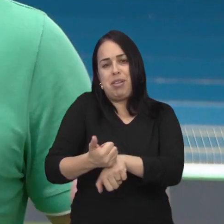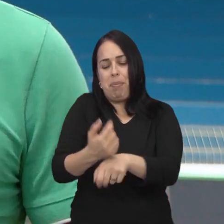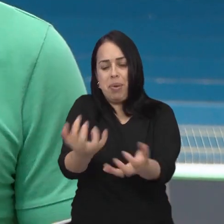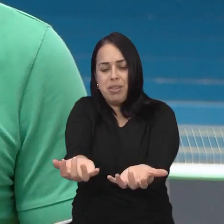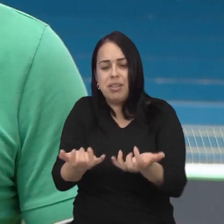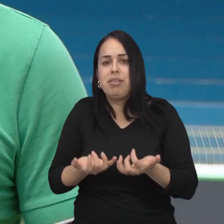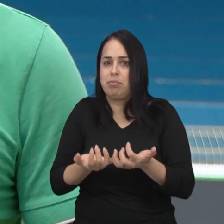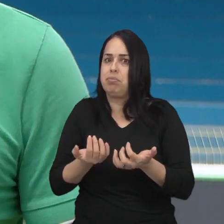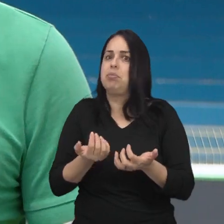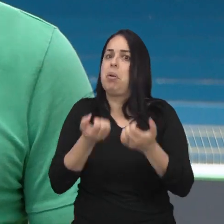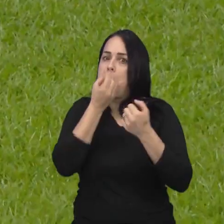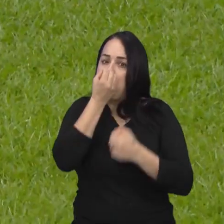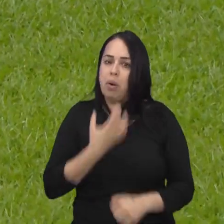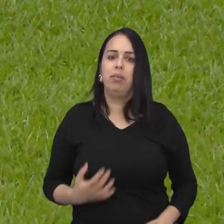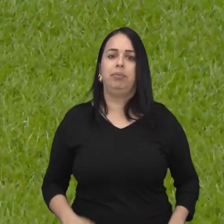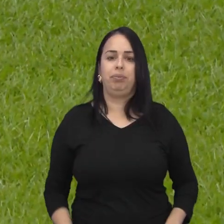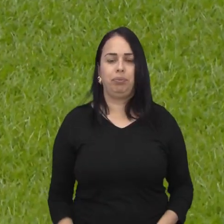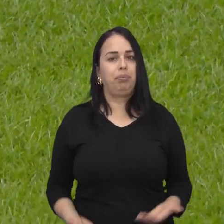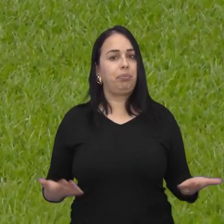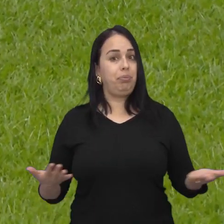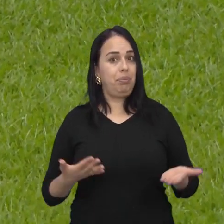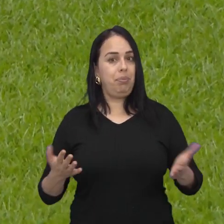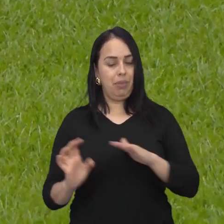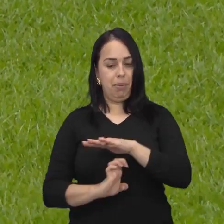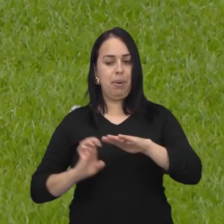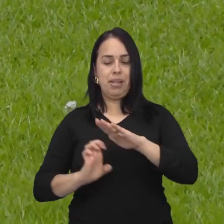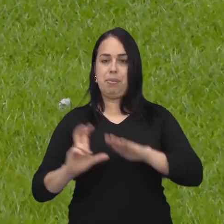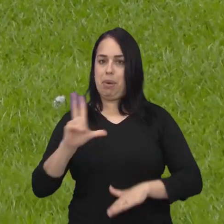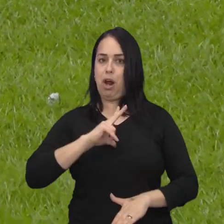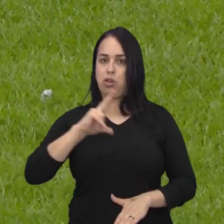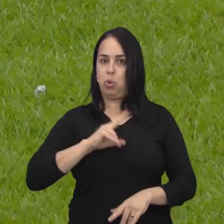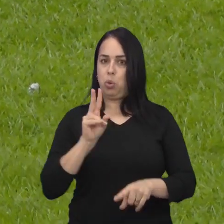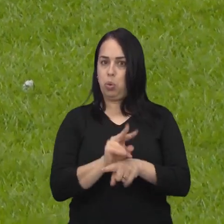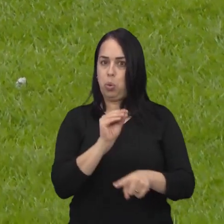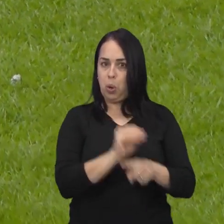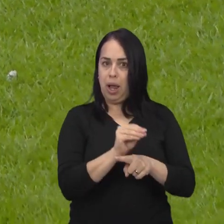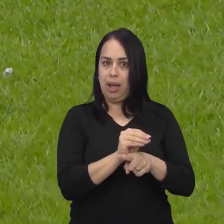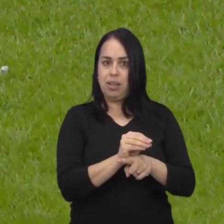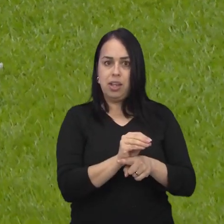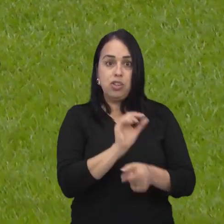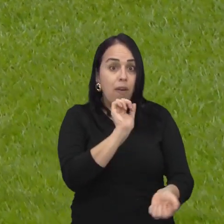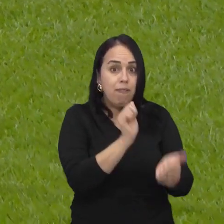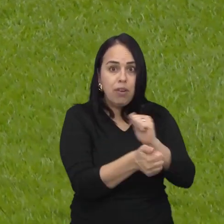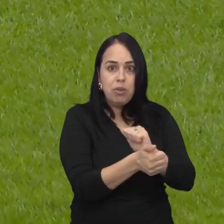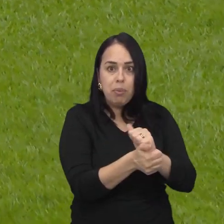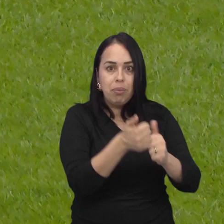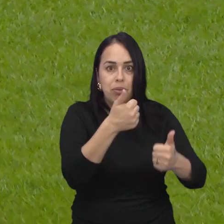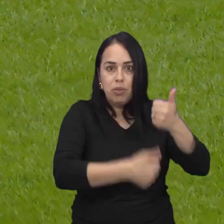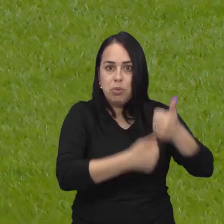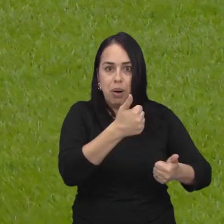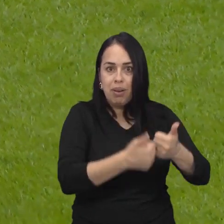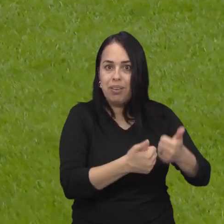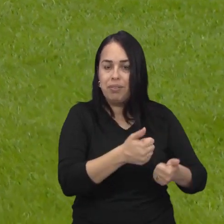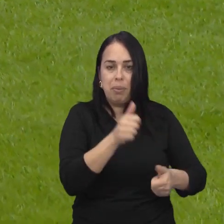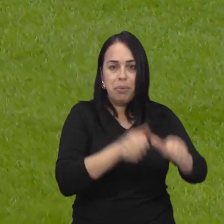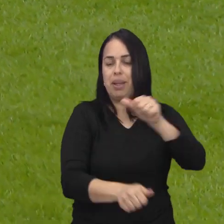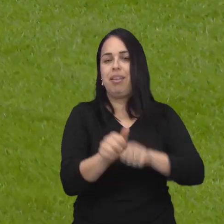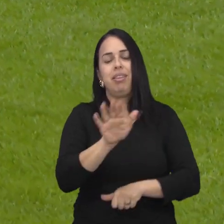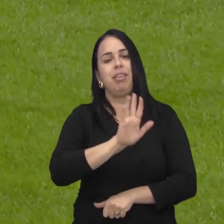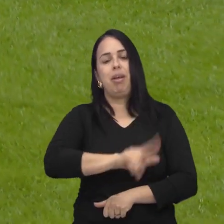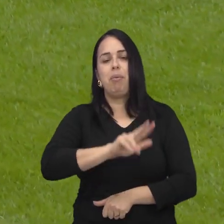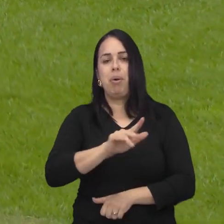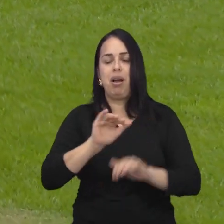de um gramado em alto nível. E como a concessão do estádio não é só o futebol que deve passar por mudanças. Possibilidade na alteração